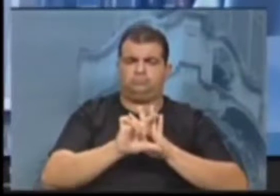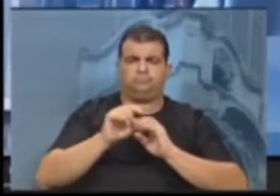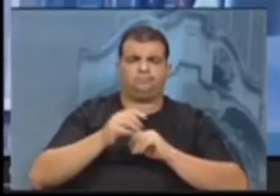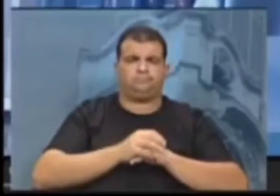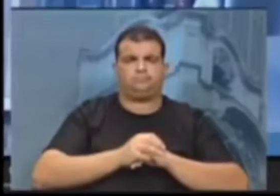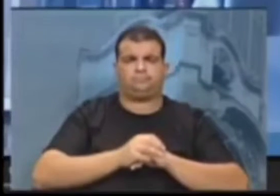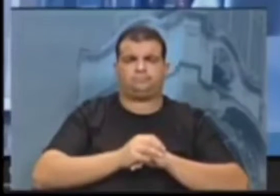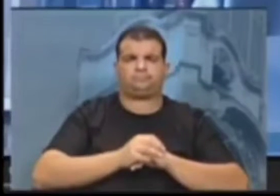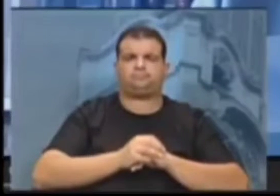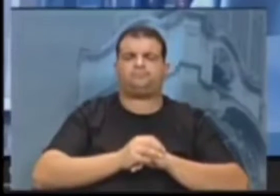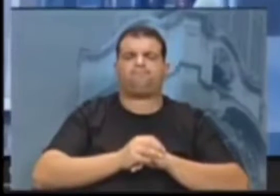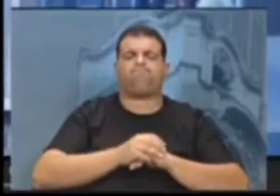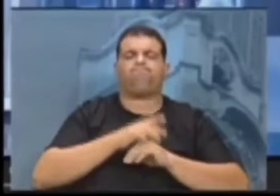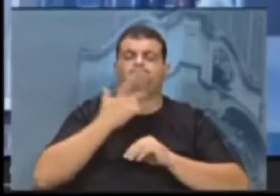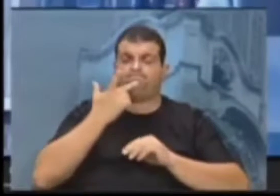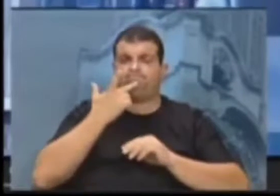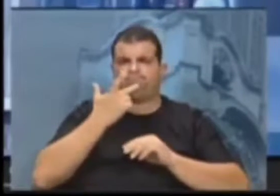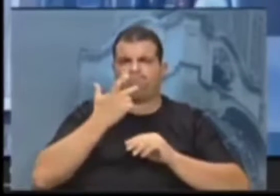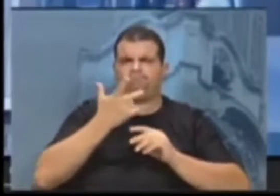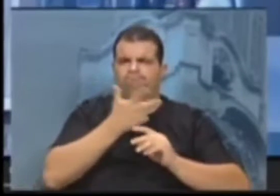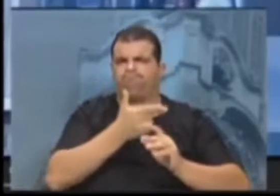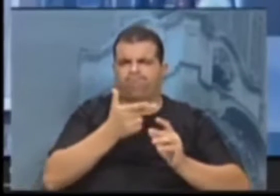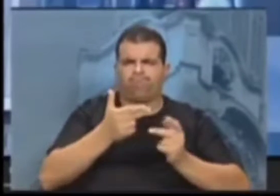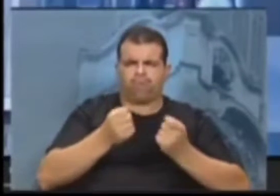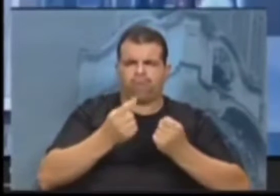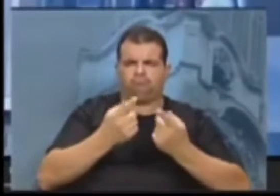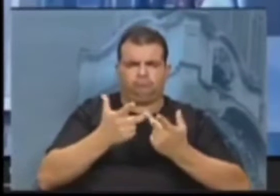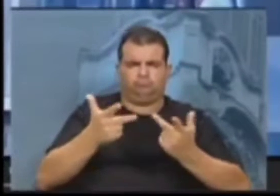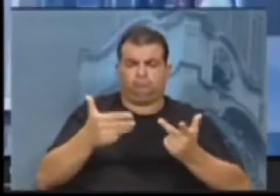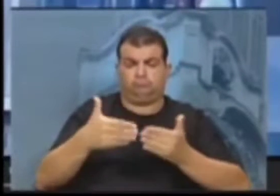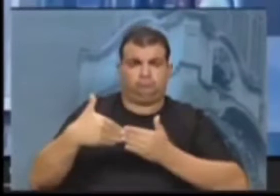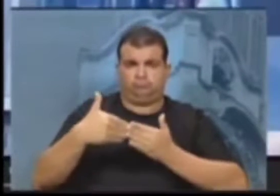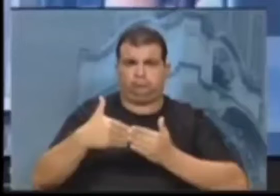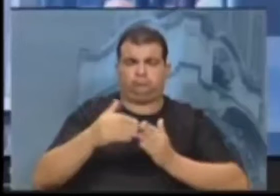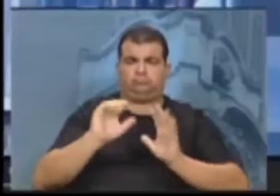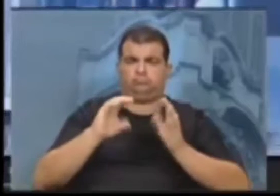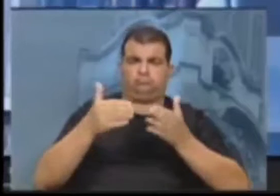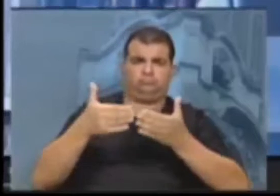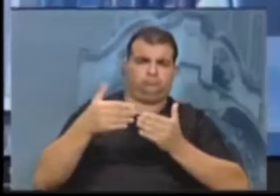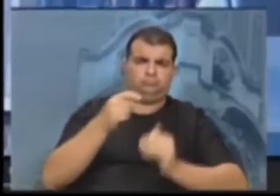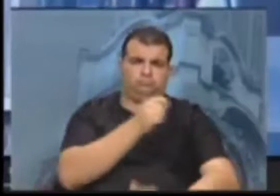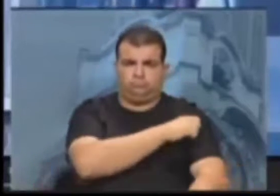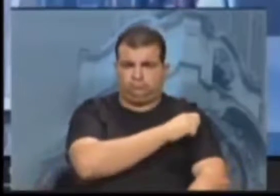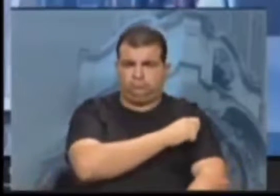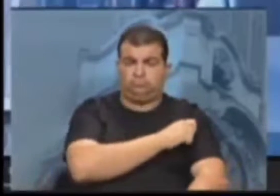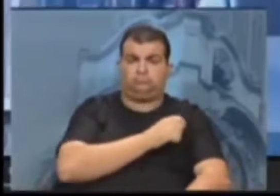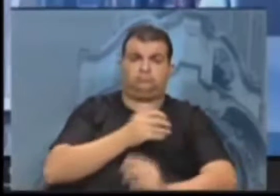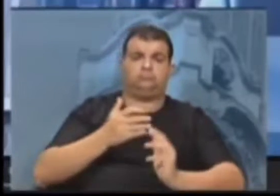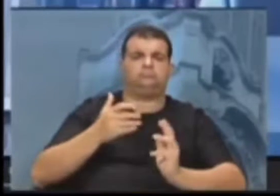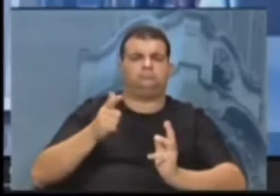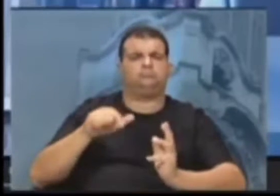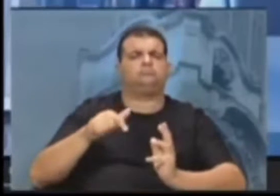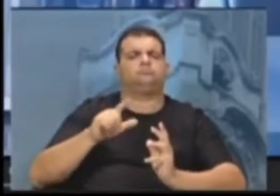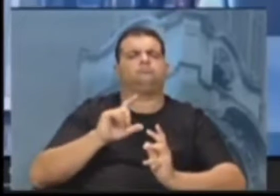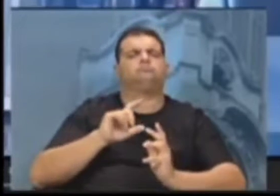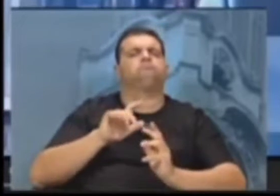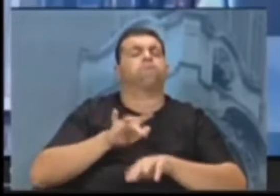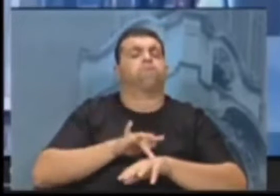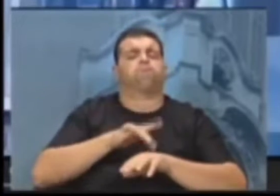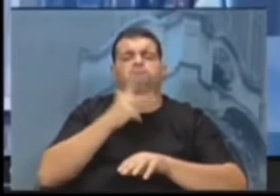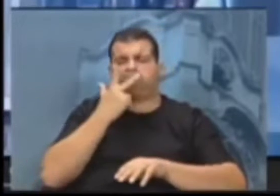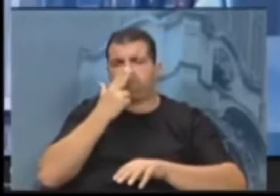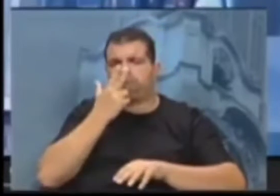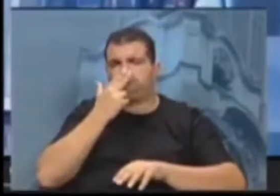que vedava algumas demandas dos estudantes. Mas, infelizmente, foi um jogo de cena,